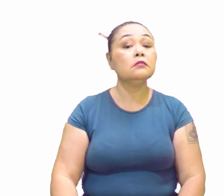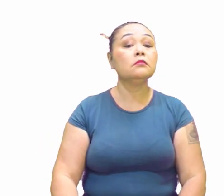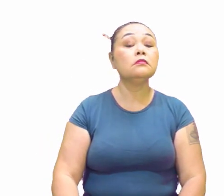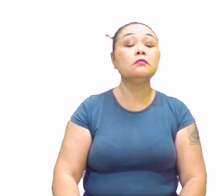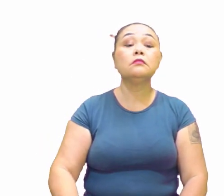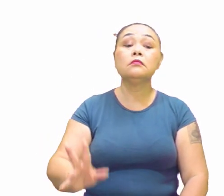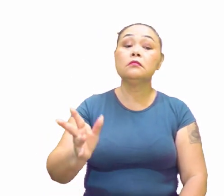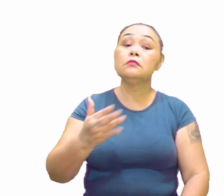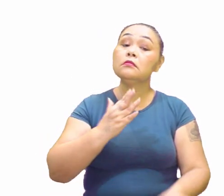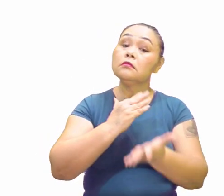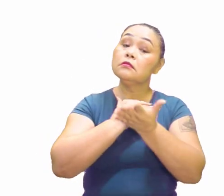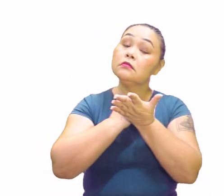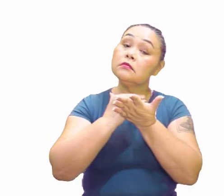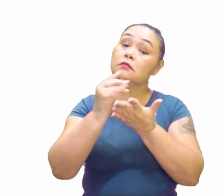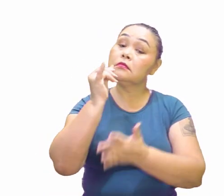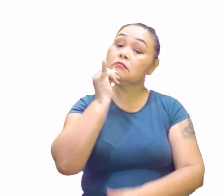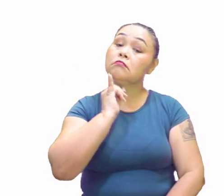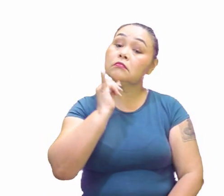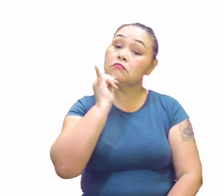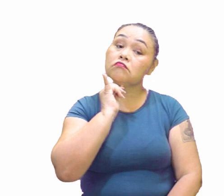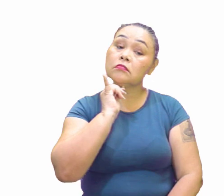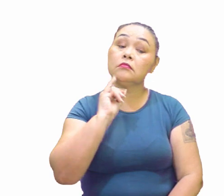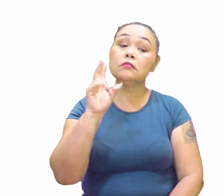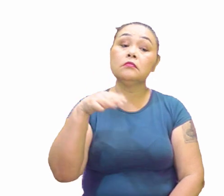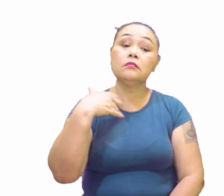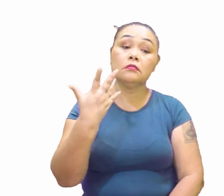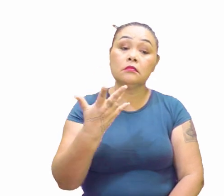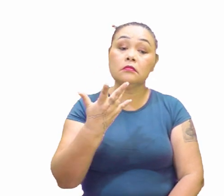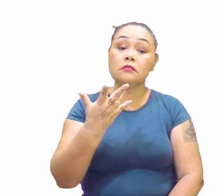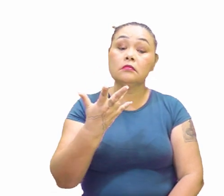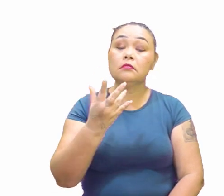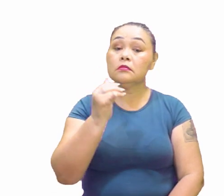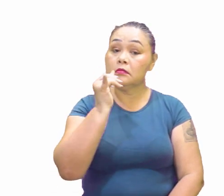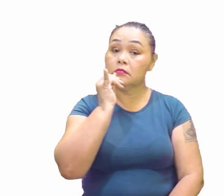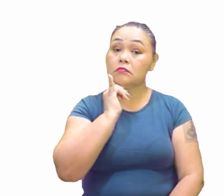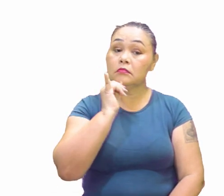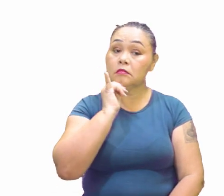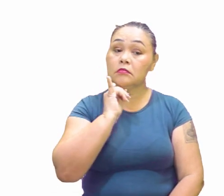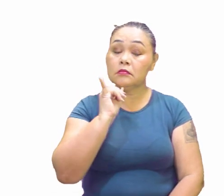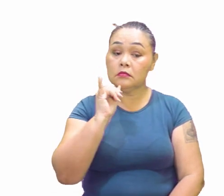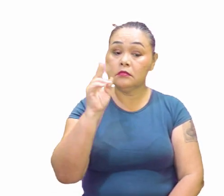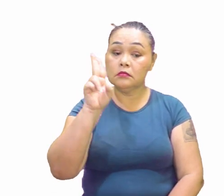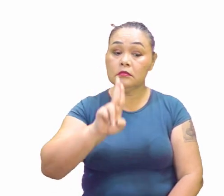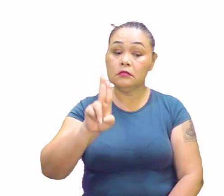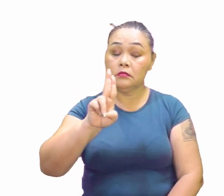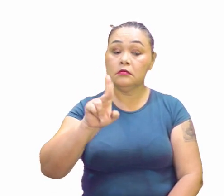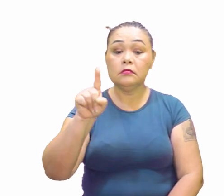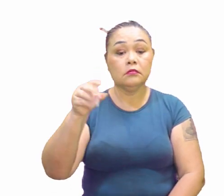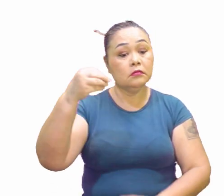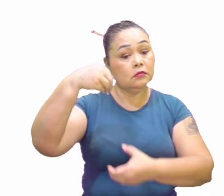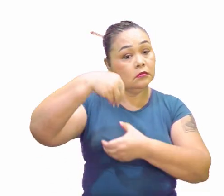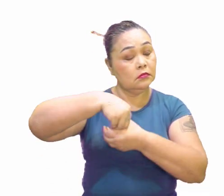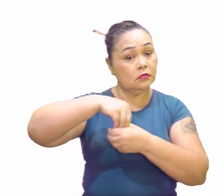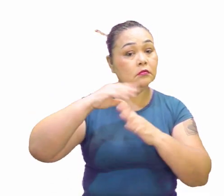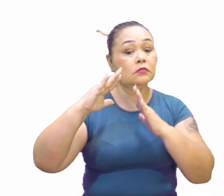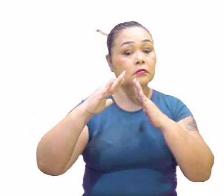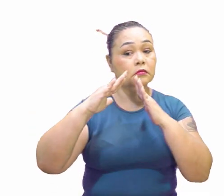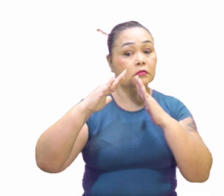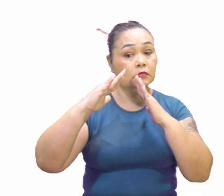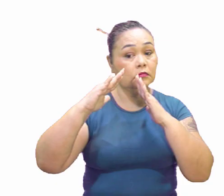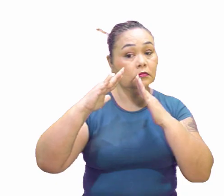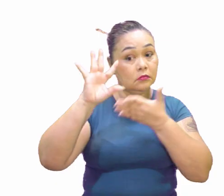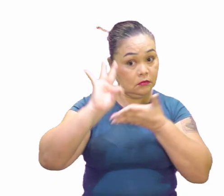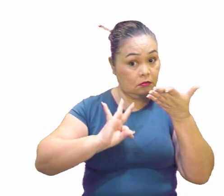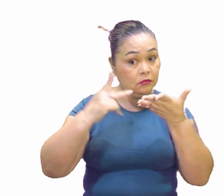E aí nós começamos então com a exemplificação. Então observe que uma das formas que vocês podem trabalhar dentro do texto de